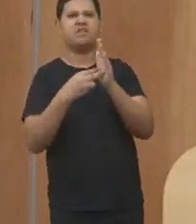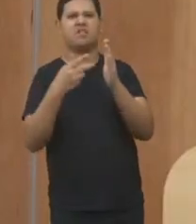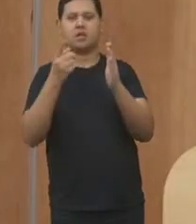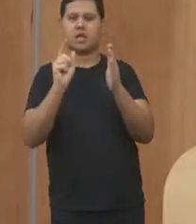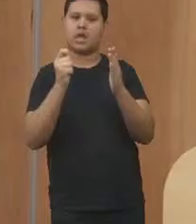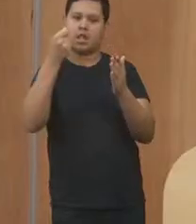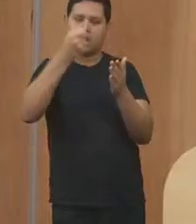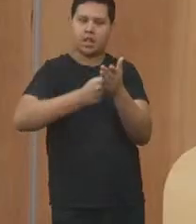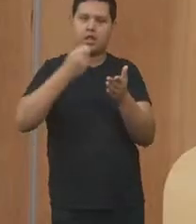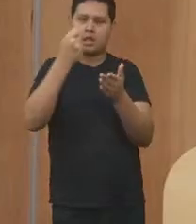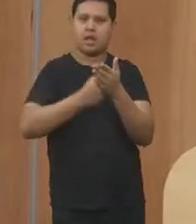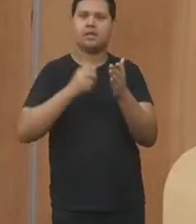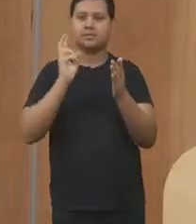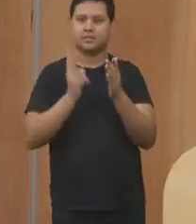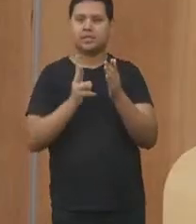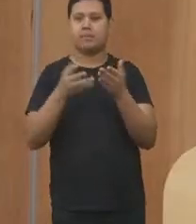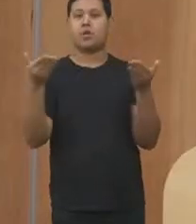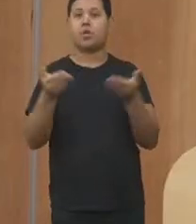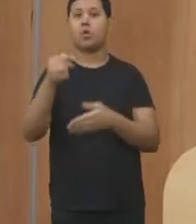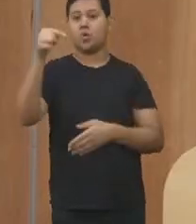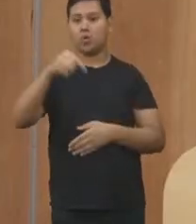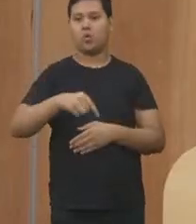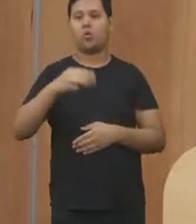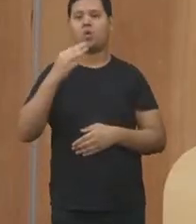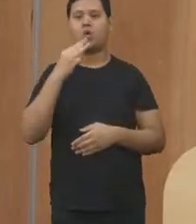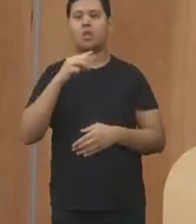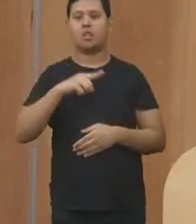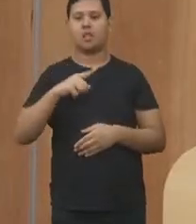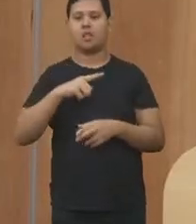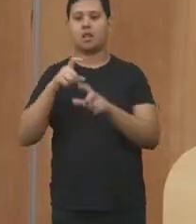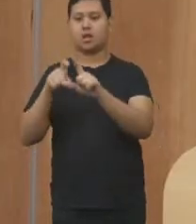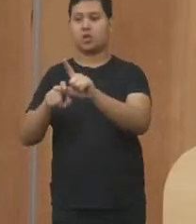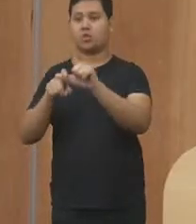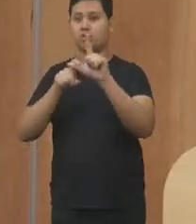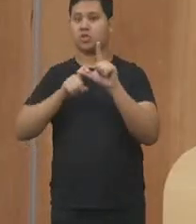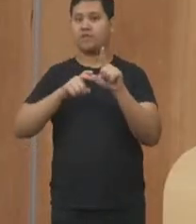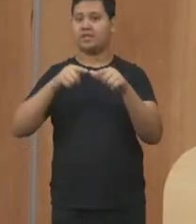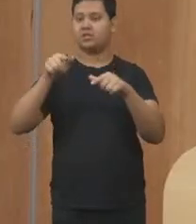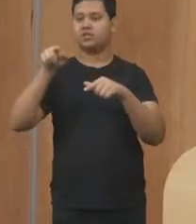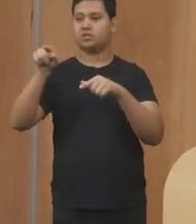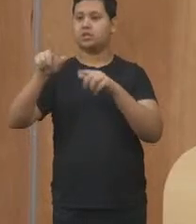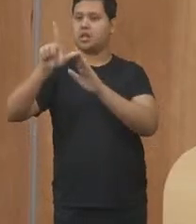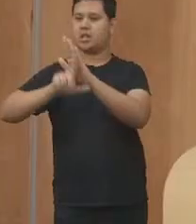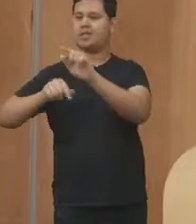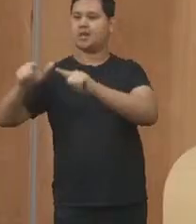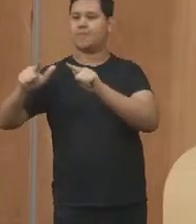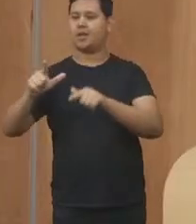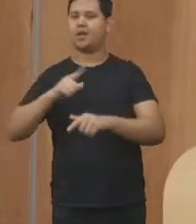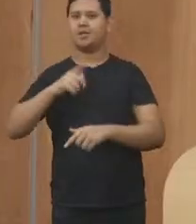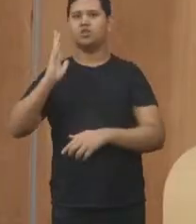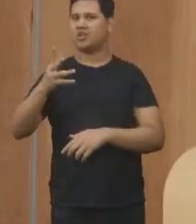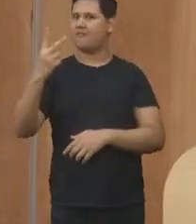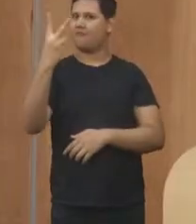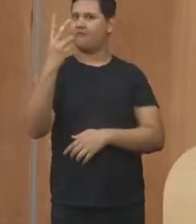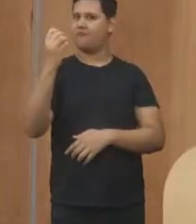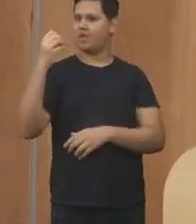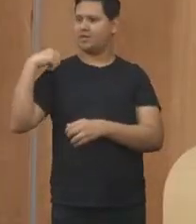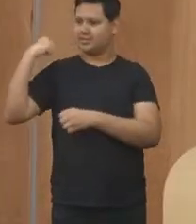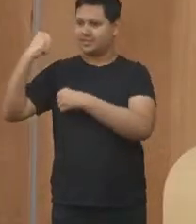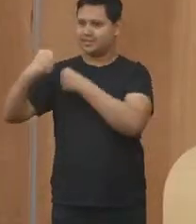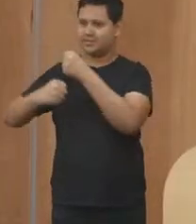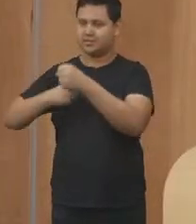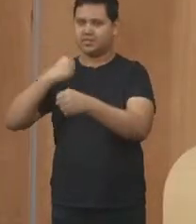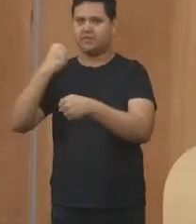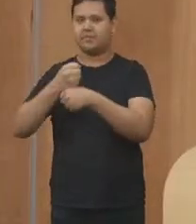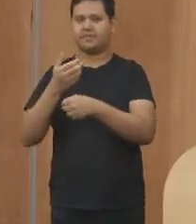anualmente, Então, o município hoje ele possui, por exemplo, dívidas trabalhistas que têm 20 anos, possui dívidas